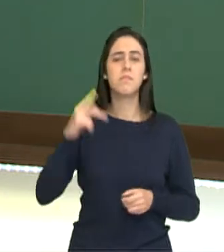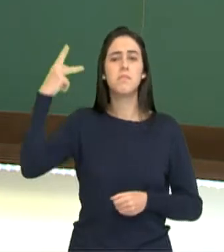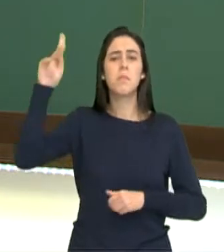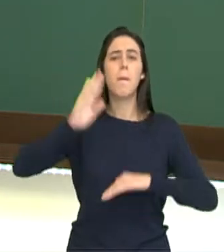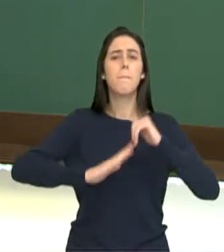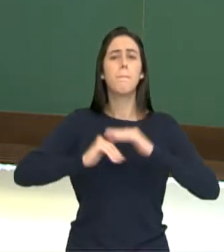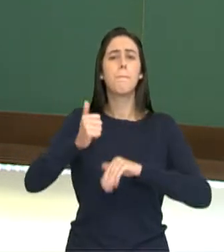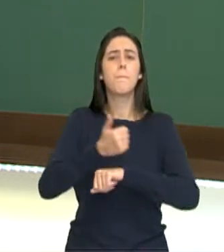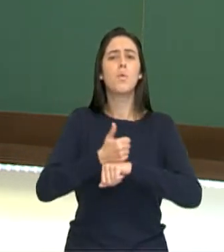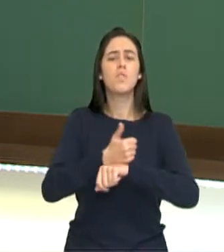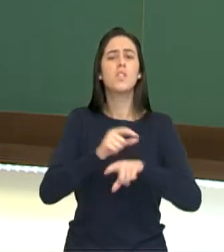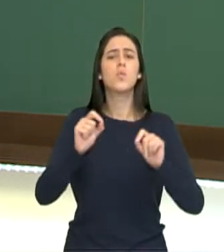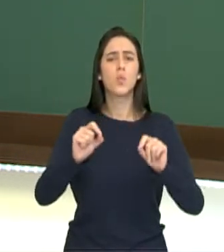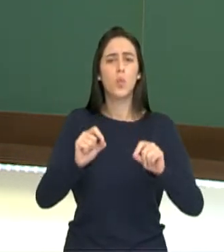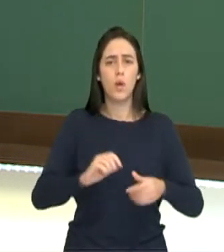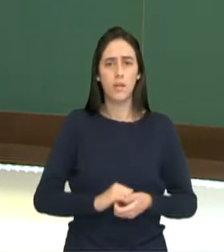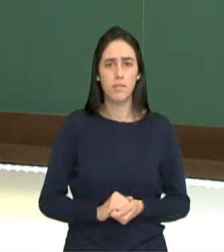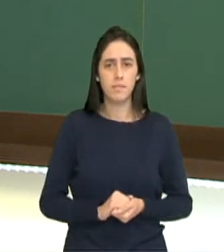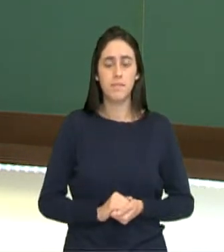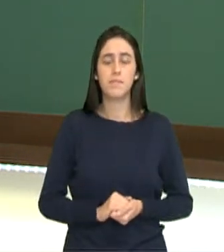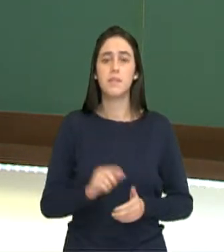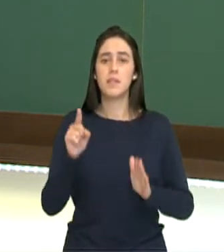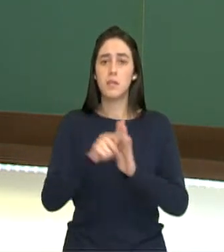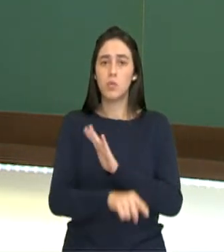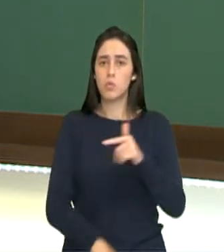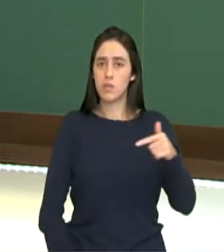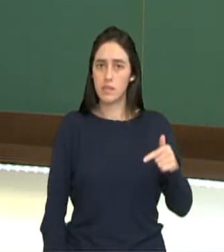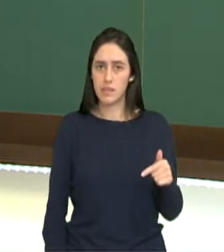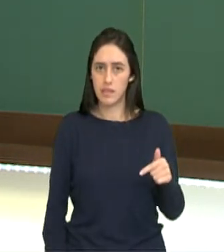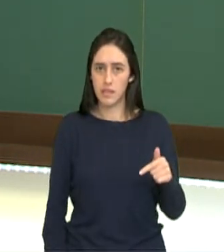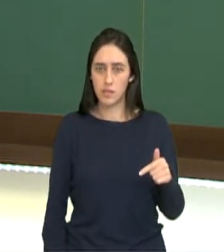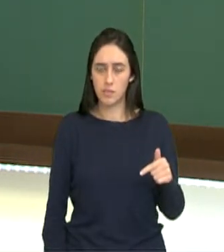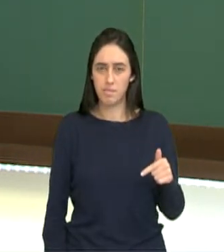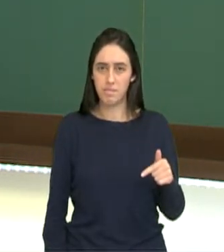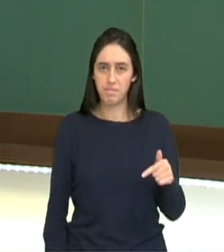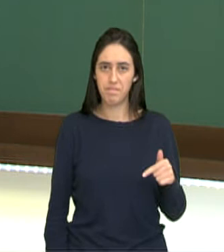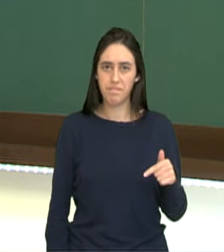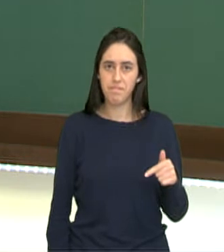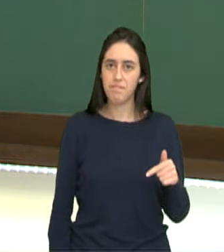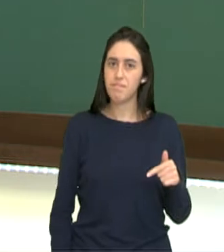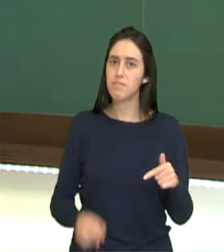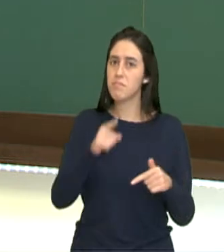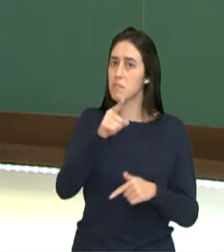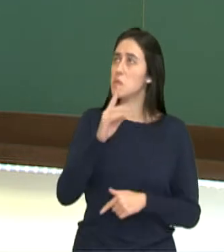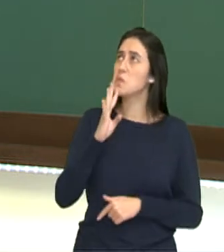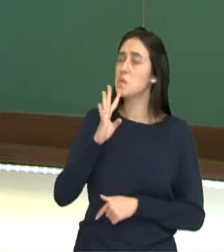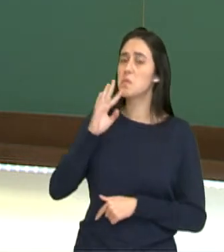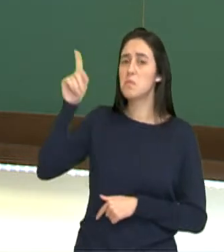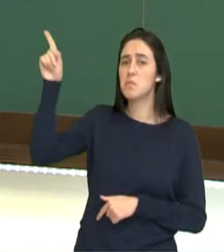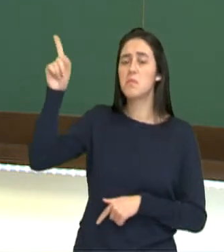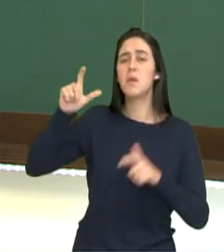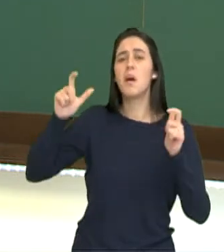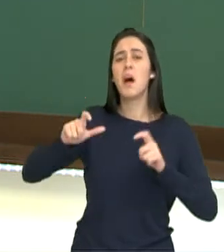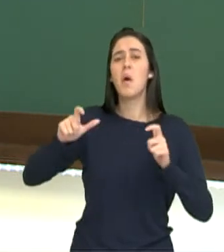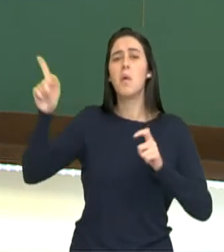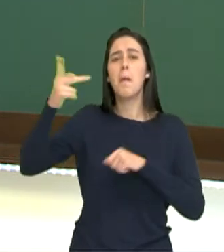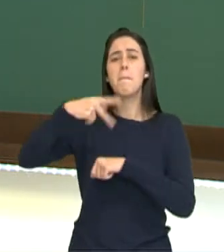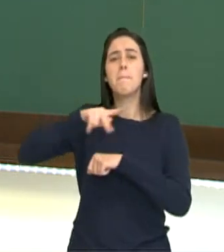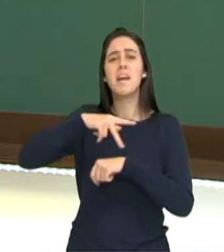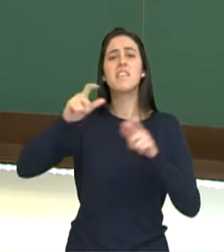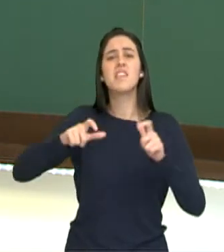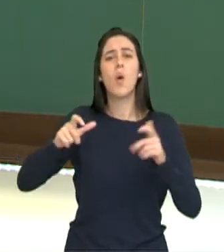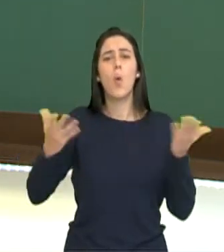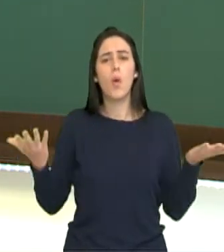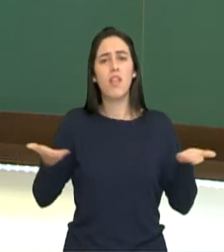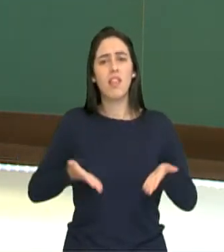dele? Né? E na sétima pergunta: where is he from? Né? Se você o conhece, de onde ele é? Vou dar mais um